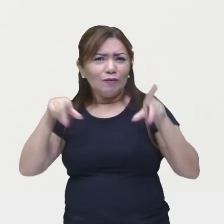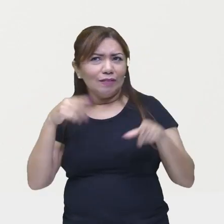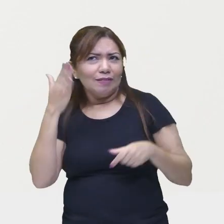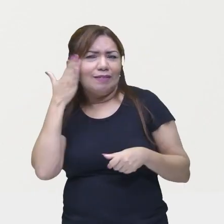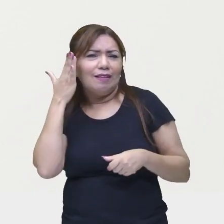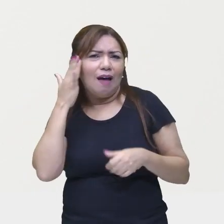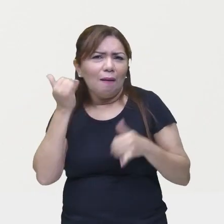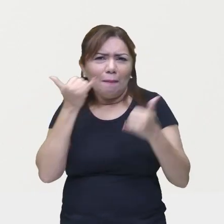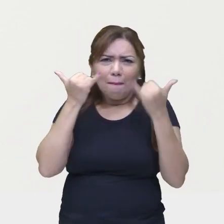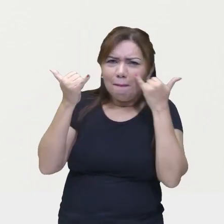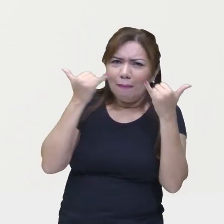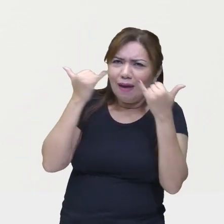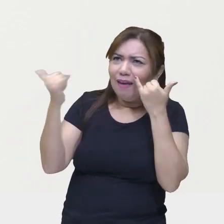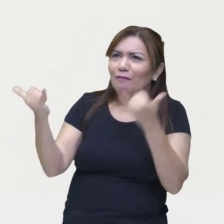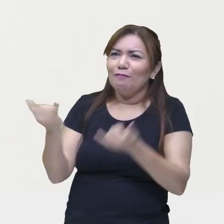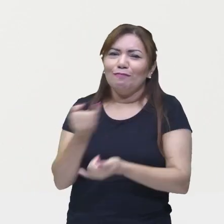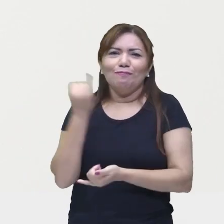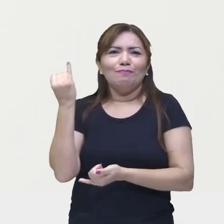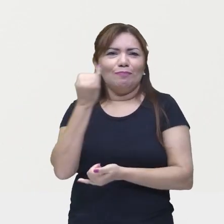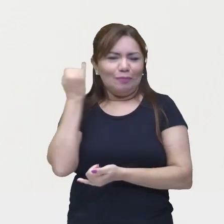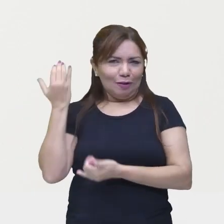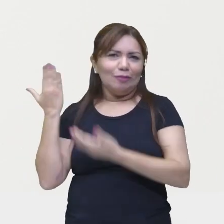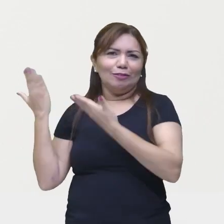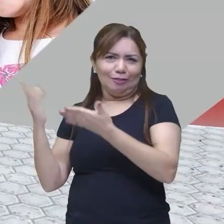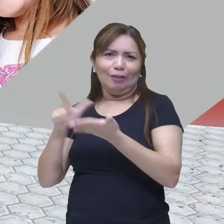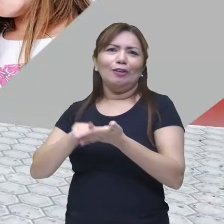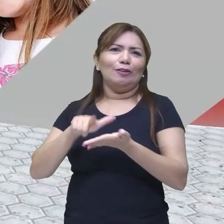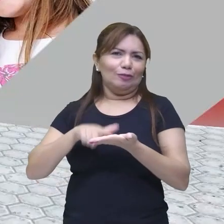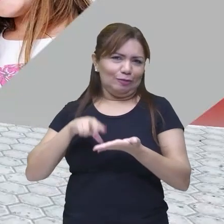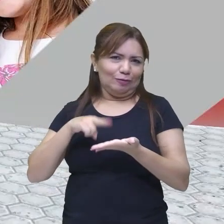que é muito importante esse tipo de leitura.